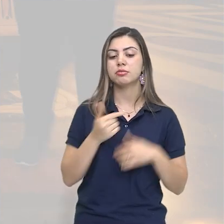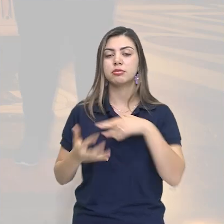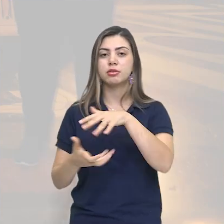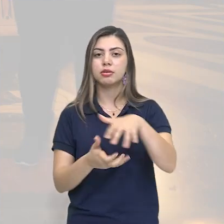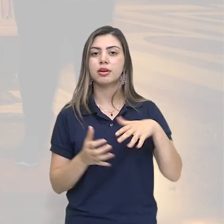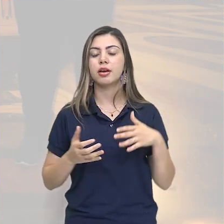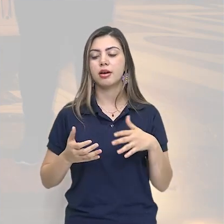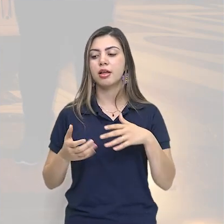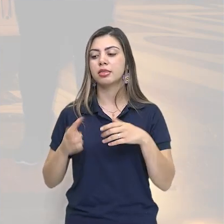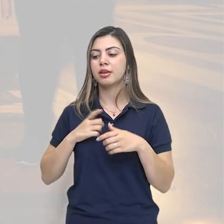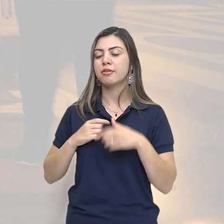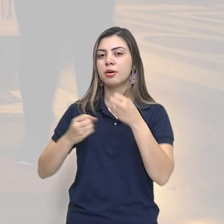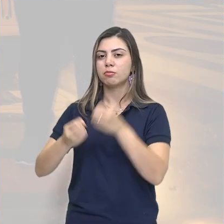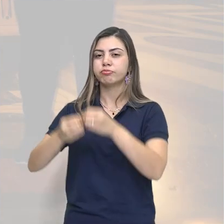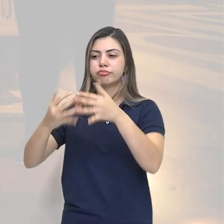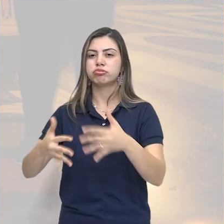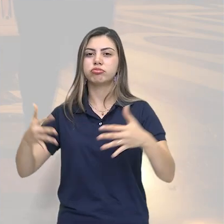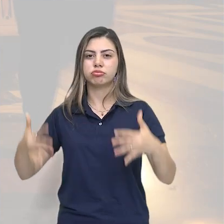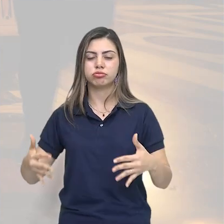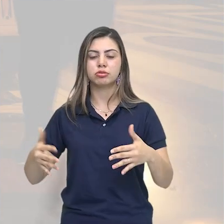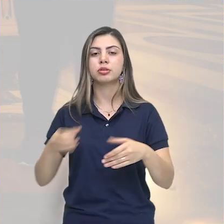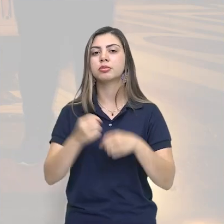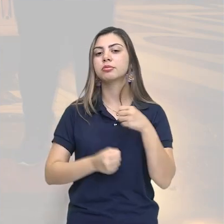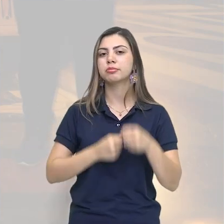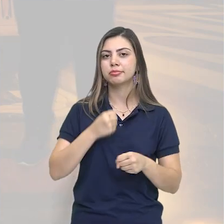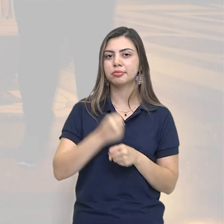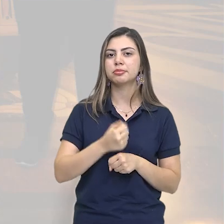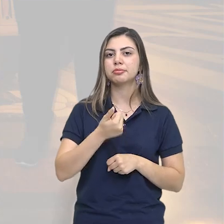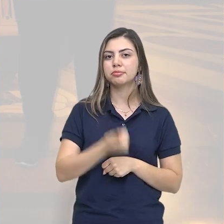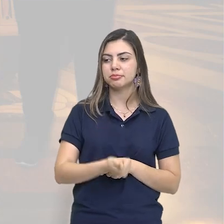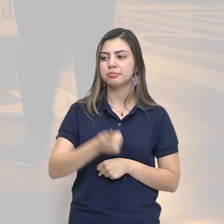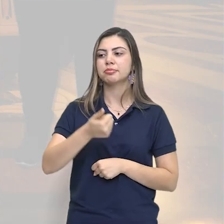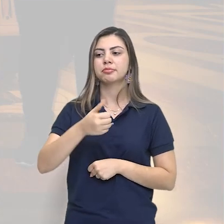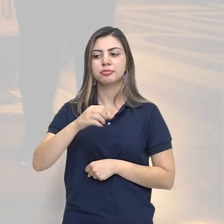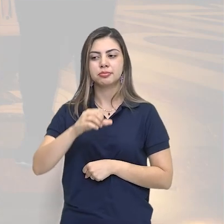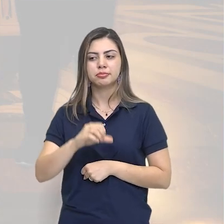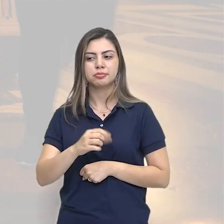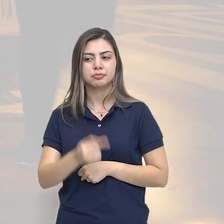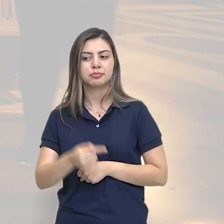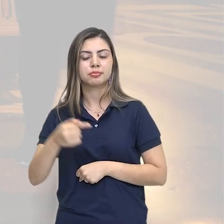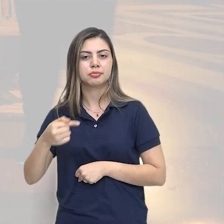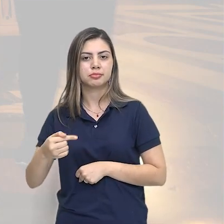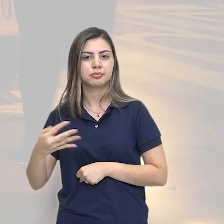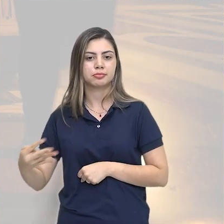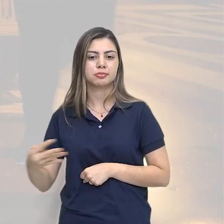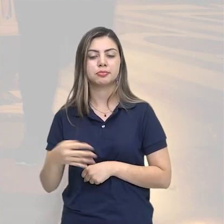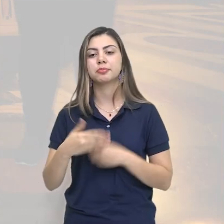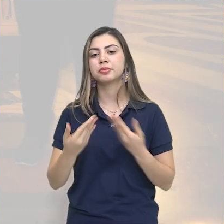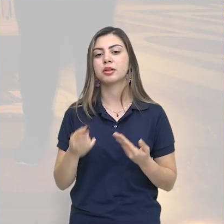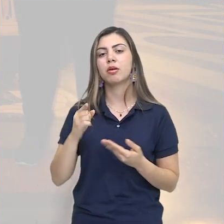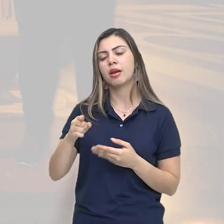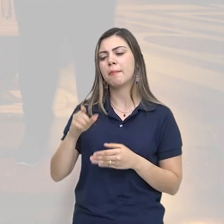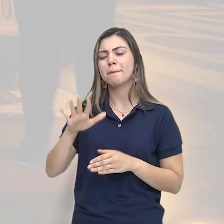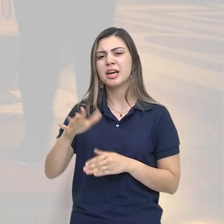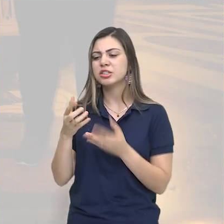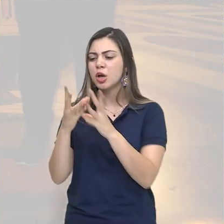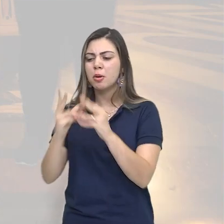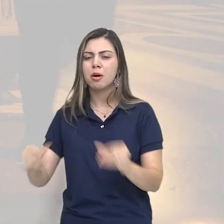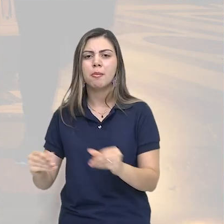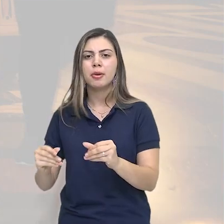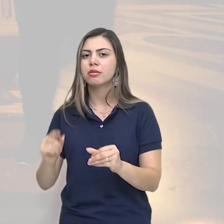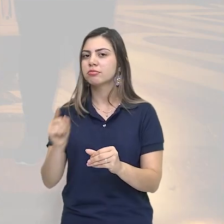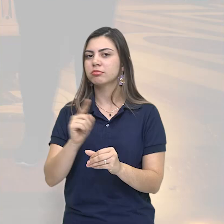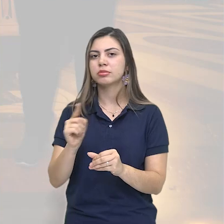em 1944. Monte Cassino recusou-se a desaparecer, pois de cada uma dessas vezes,